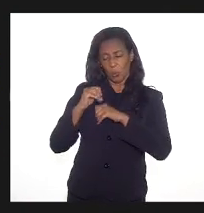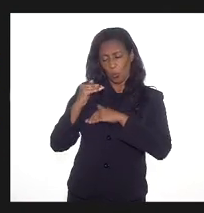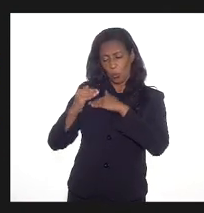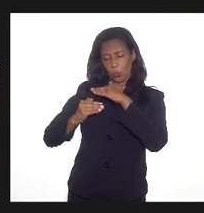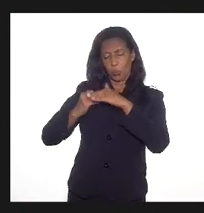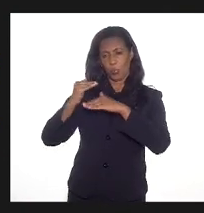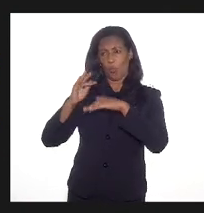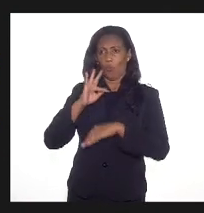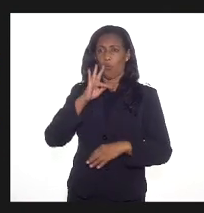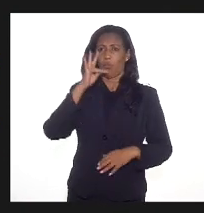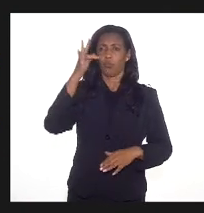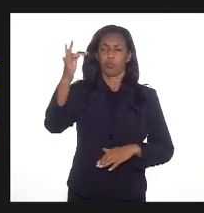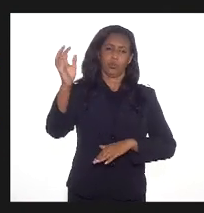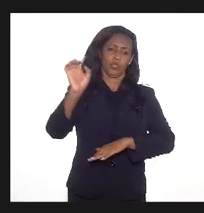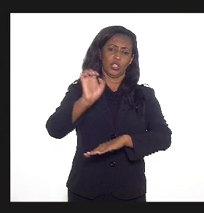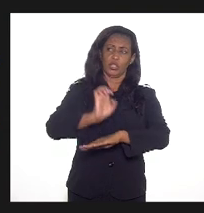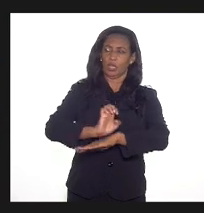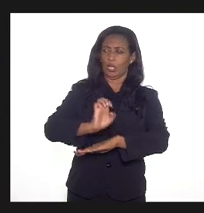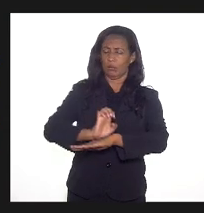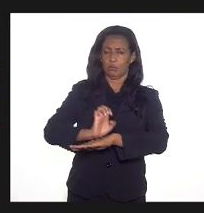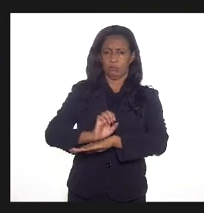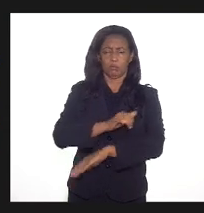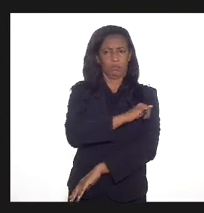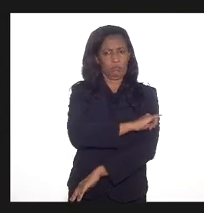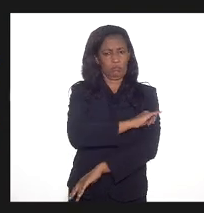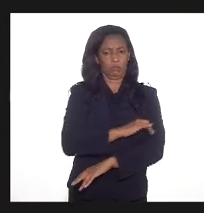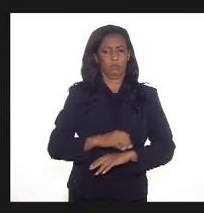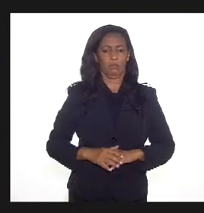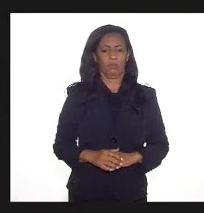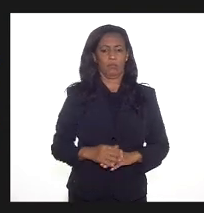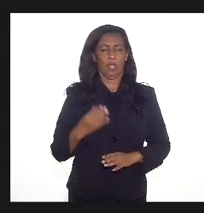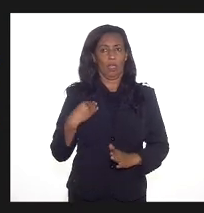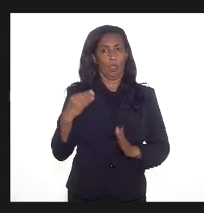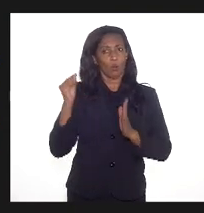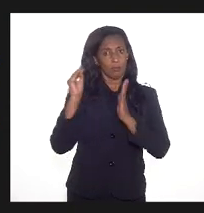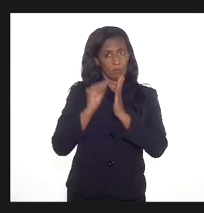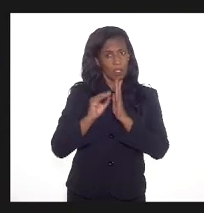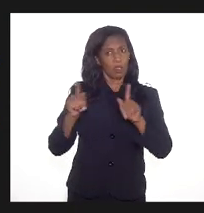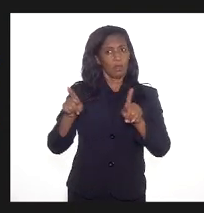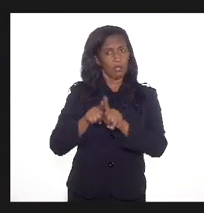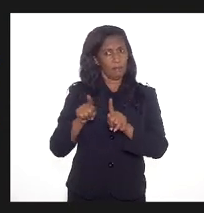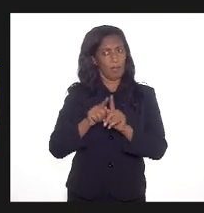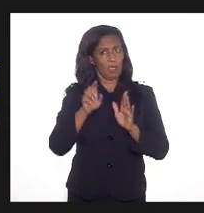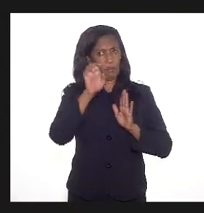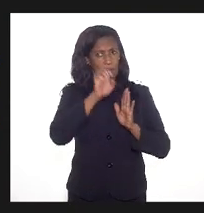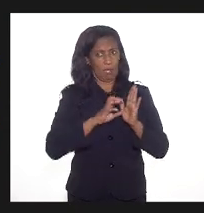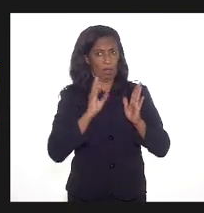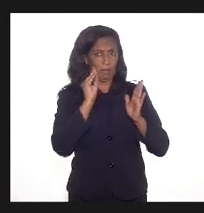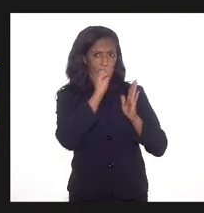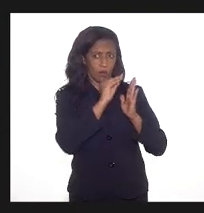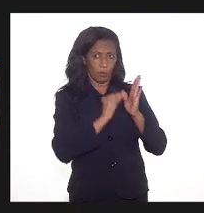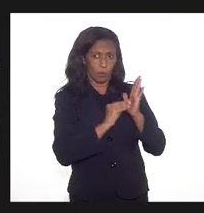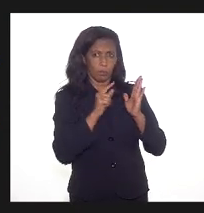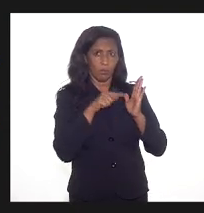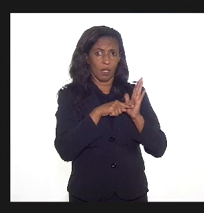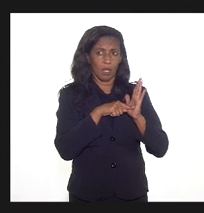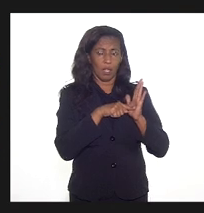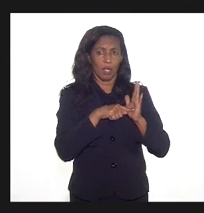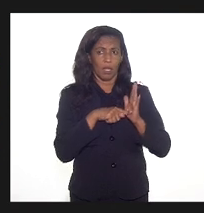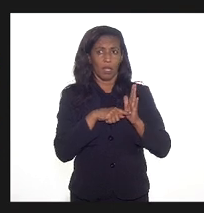futuro do nosso Estado do Rio de Janeiro. E eu coloquei também uma emenda ali que limita o gasto